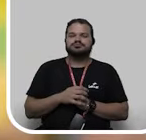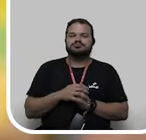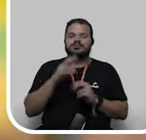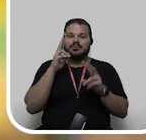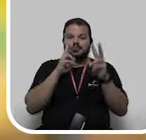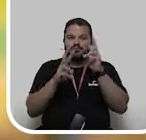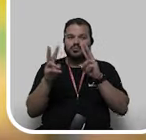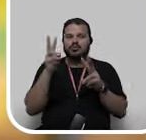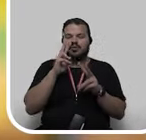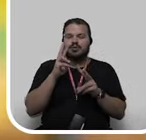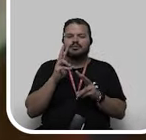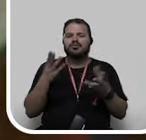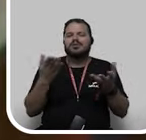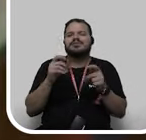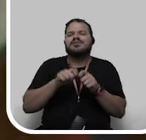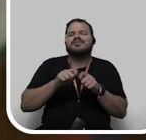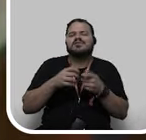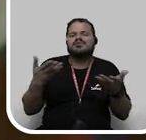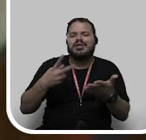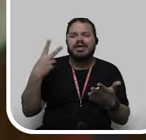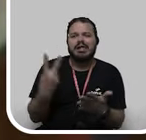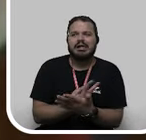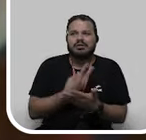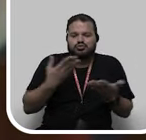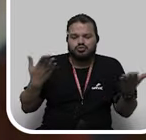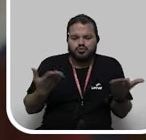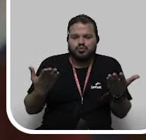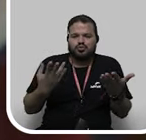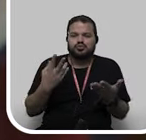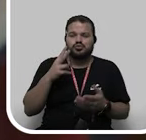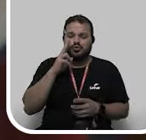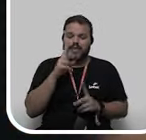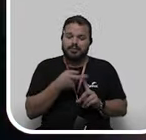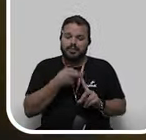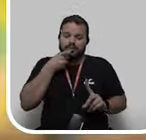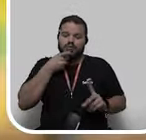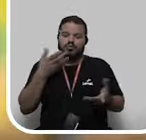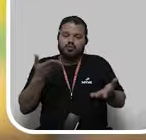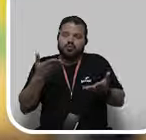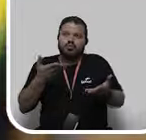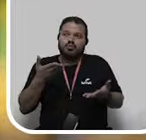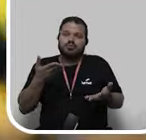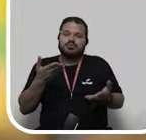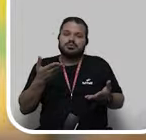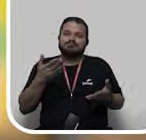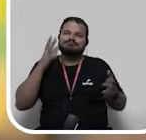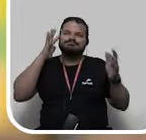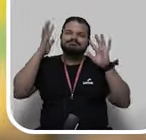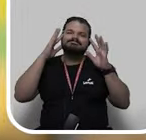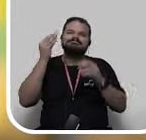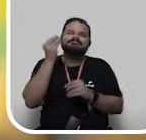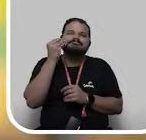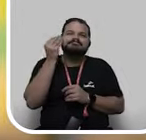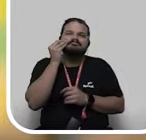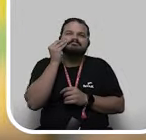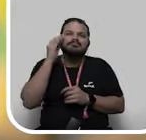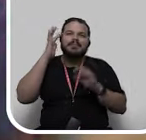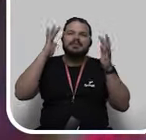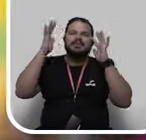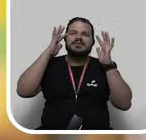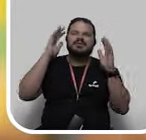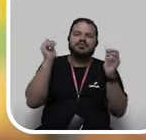para o que está sendo feito de errado, de olhar para esses golpes, eu olhar para o que as pessoas estão passando e tentar pensar junto e à